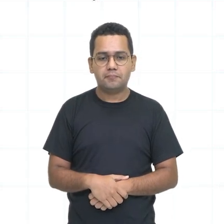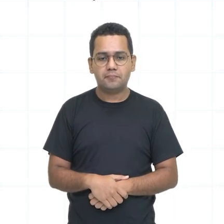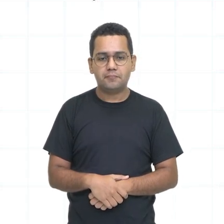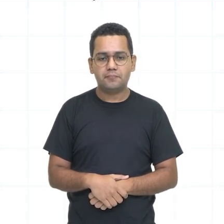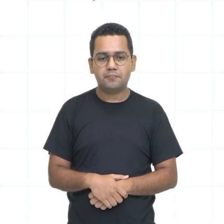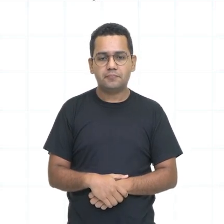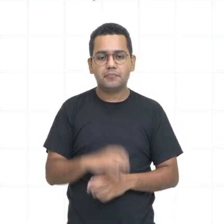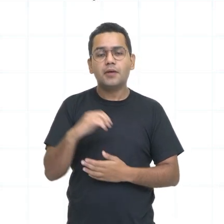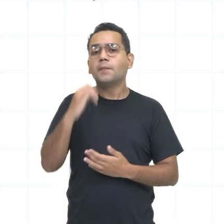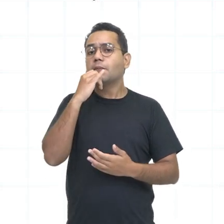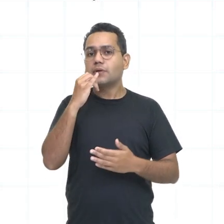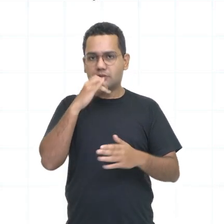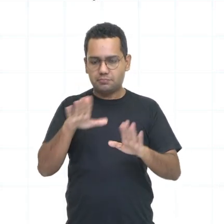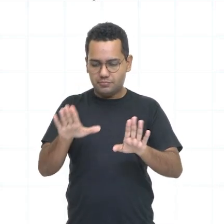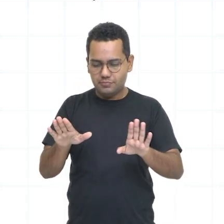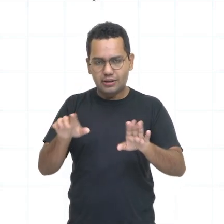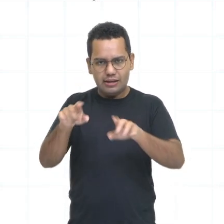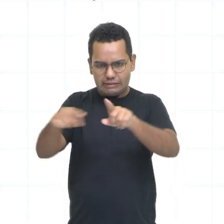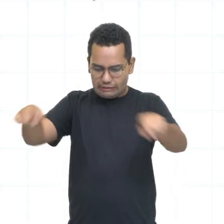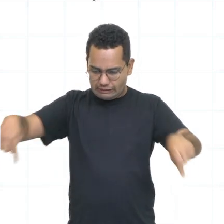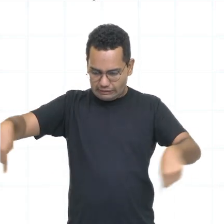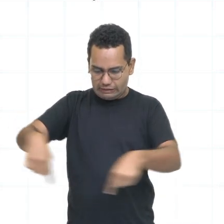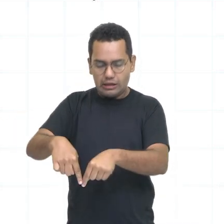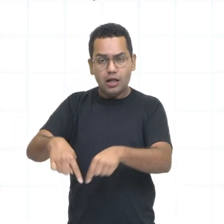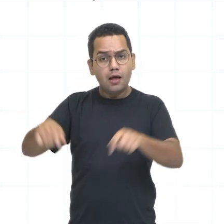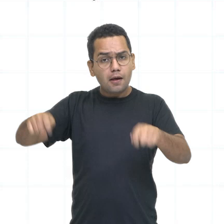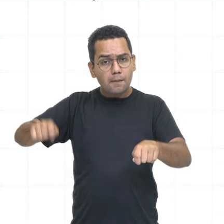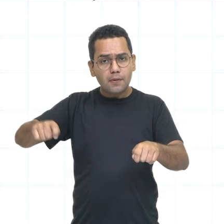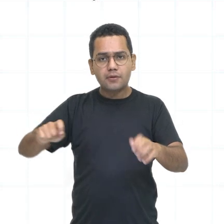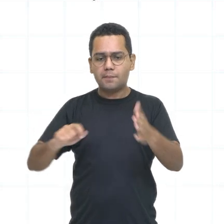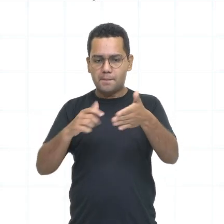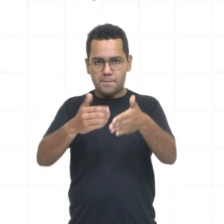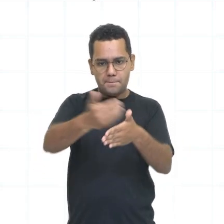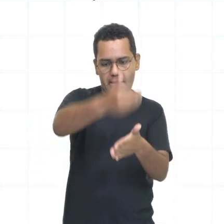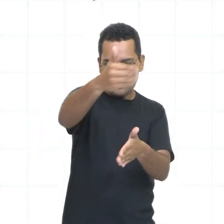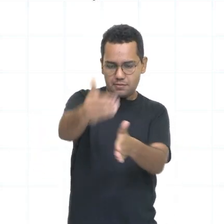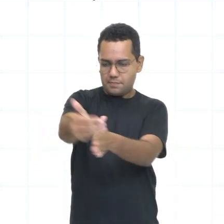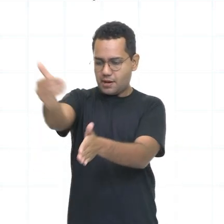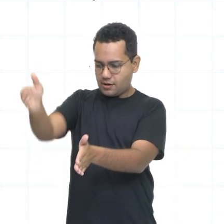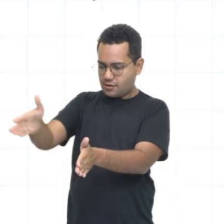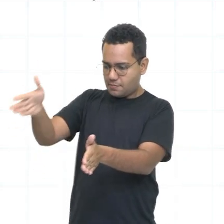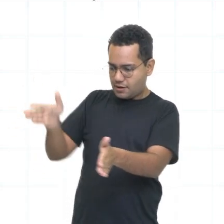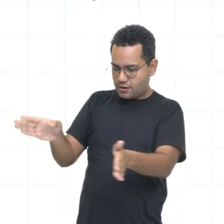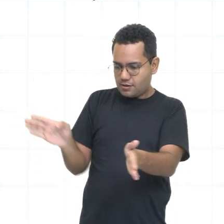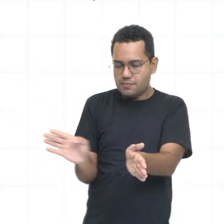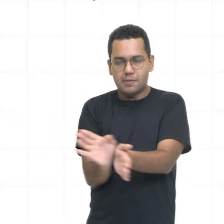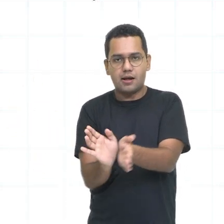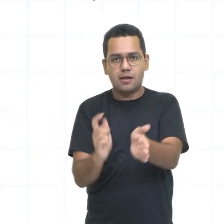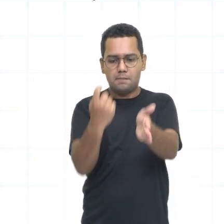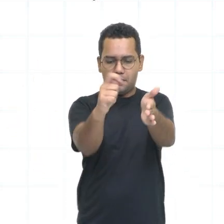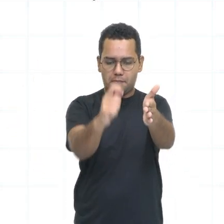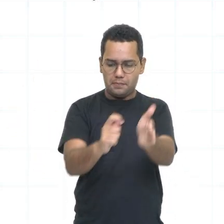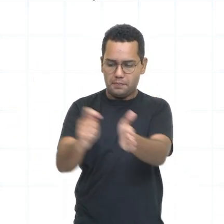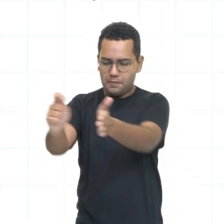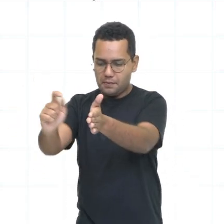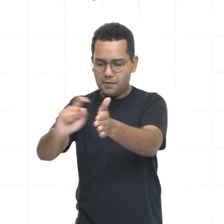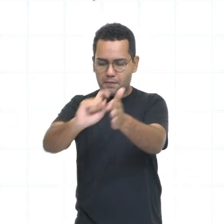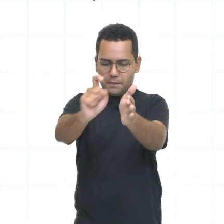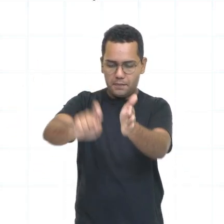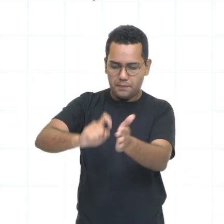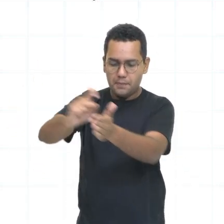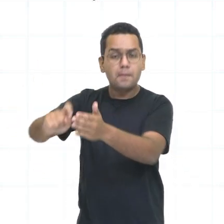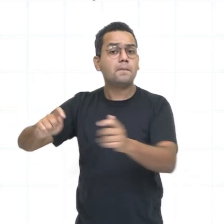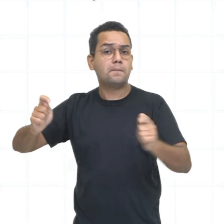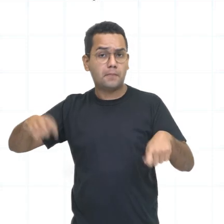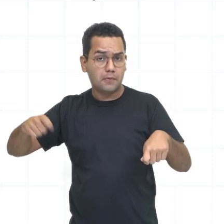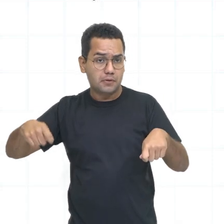própria parede, como fazem os grafiteiros, e colocam aquelas pinturas, às vezes com duas cores, preto e branco, ou só